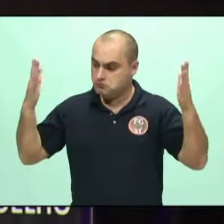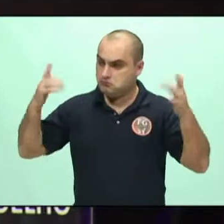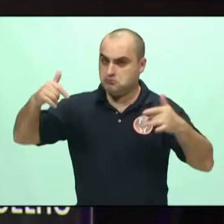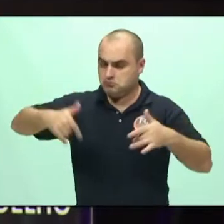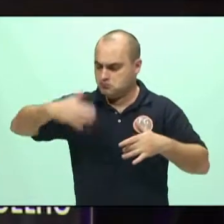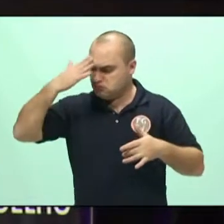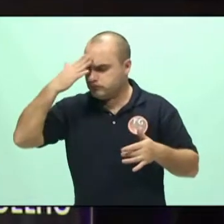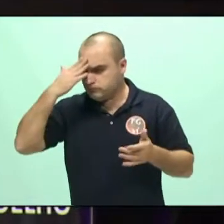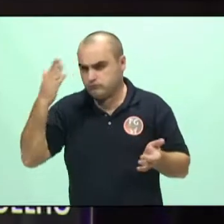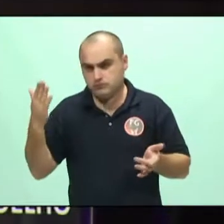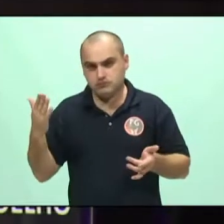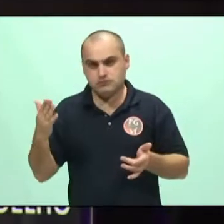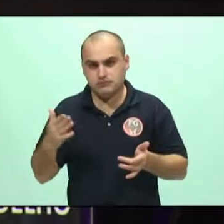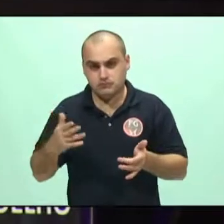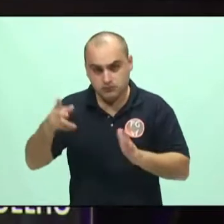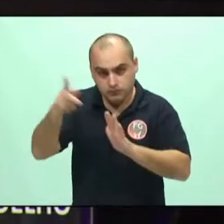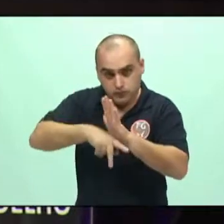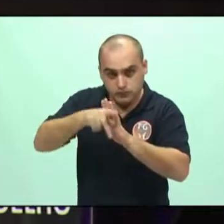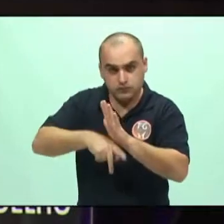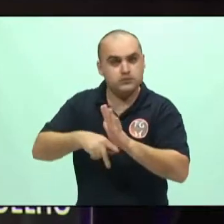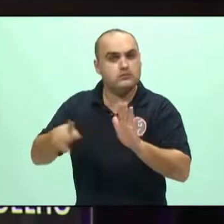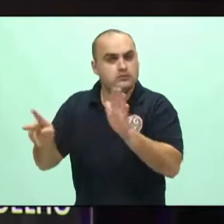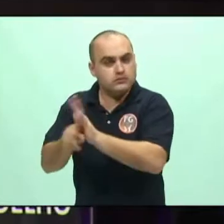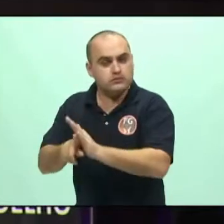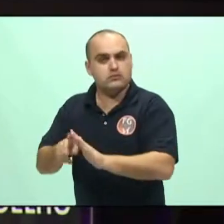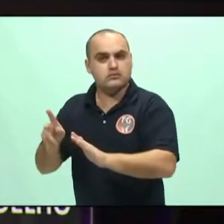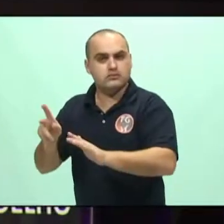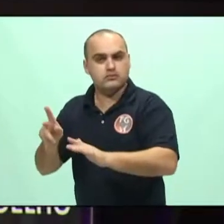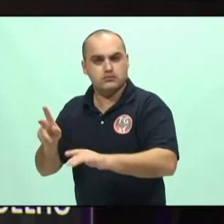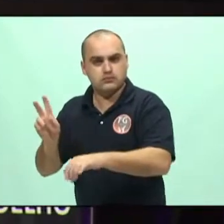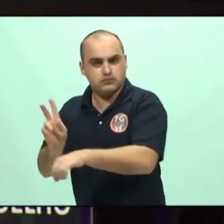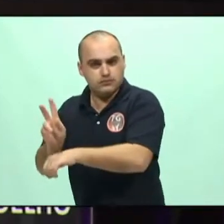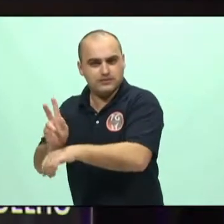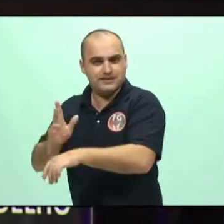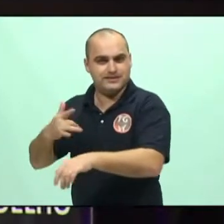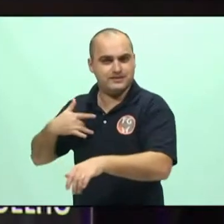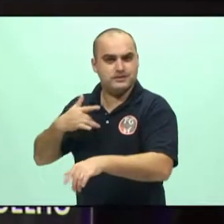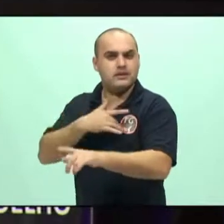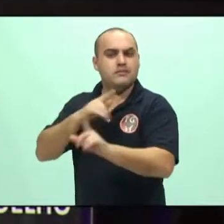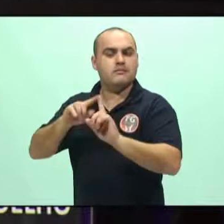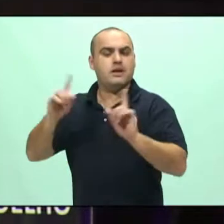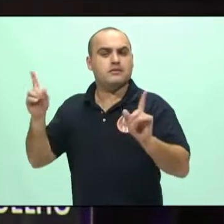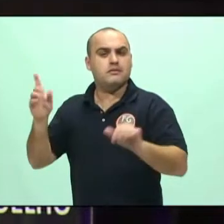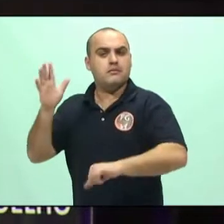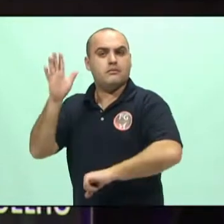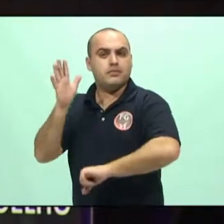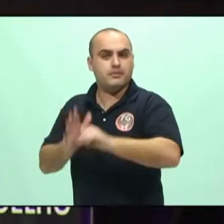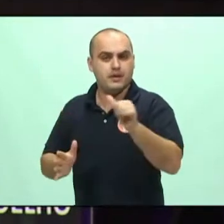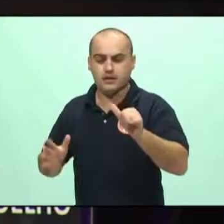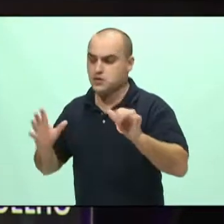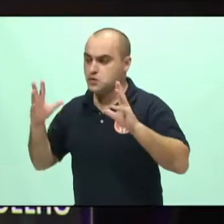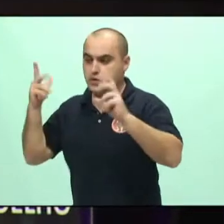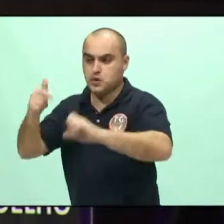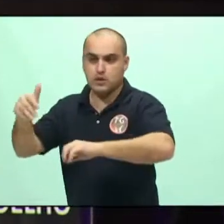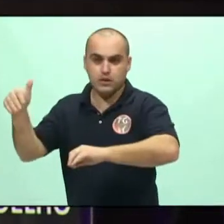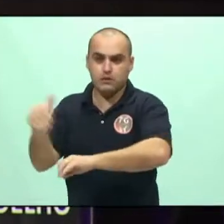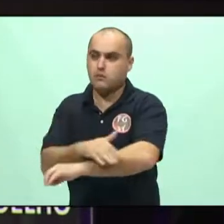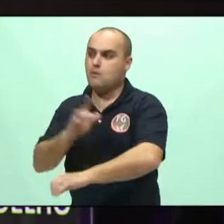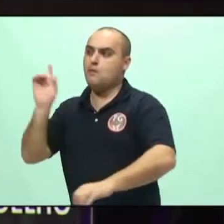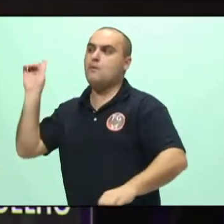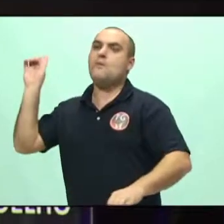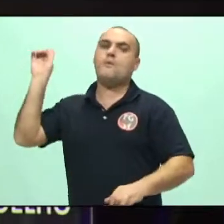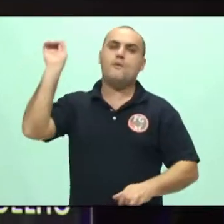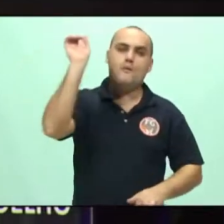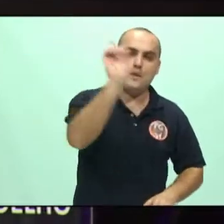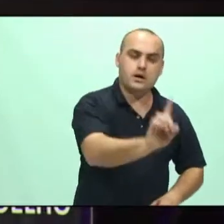um projeto de saneamento básico Mas por que não faz uma coisa primeiro a Avenida toda parte de esgoto então